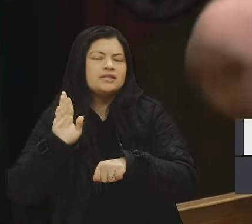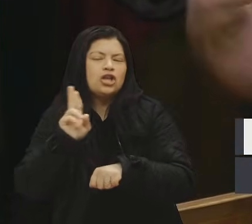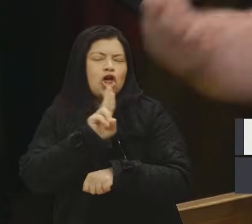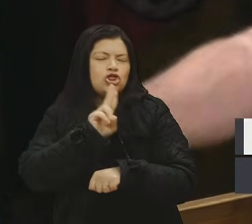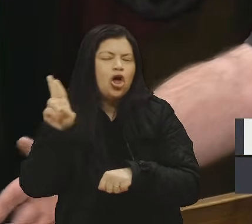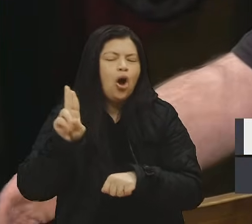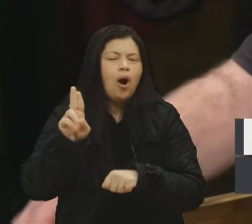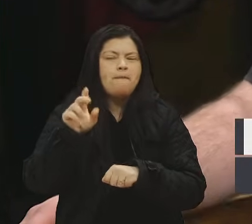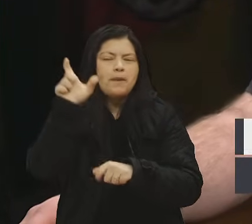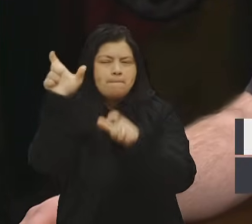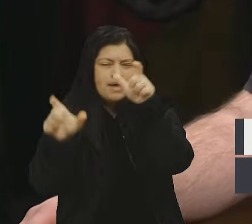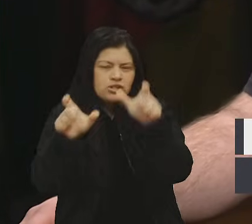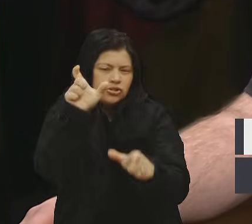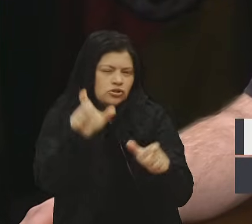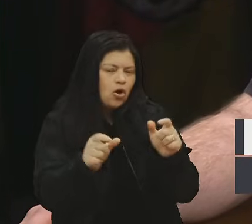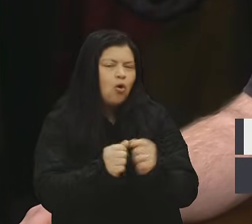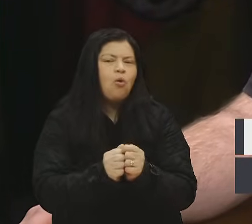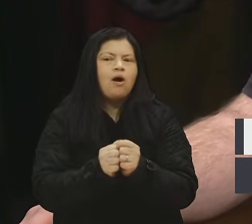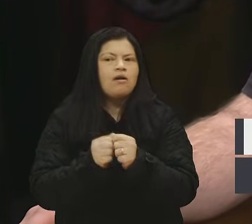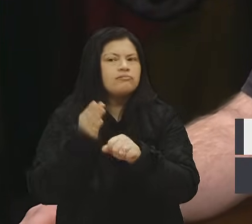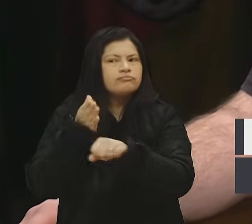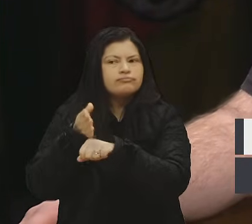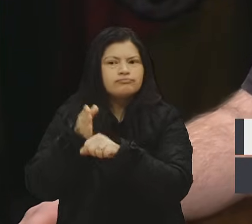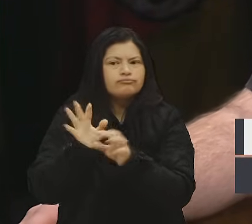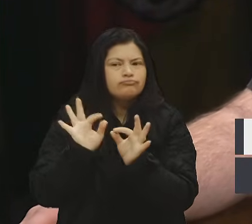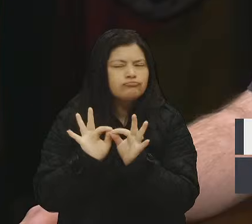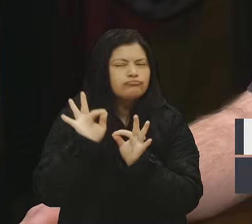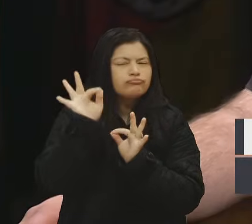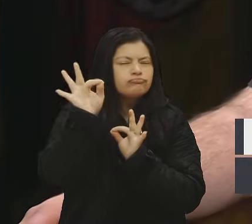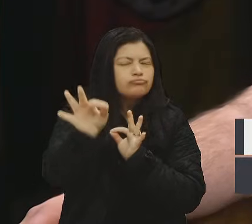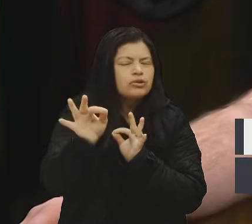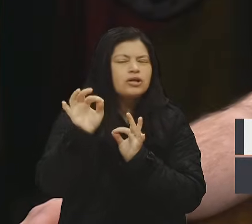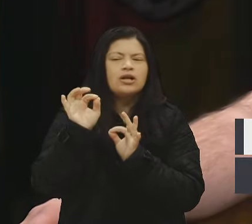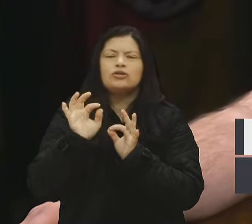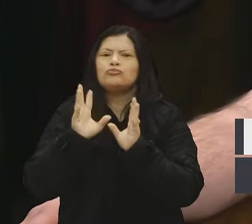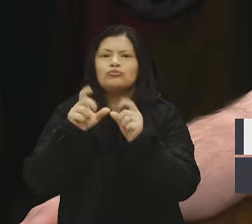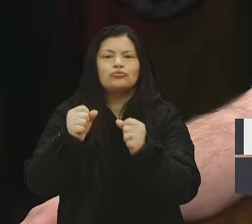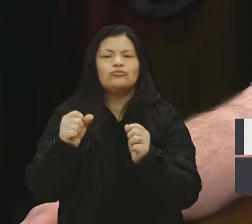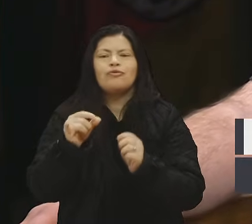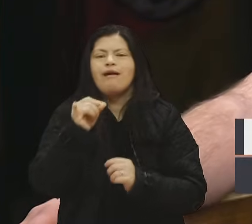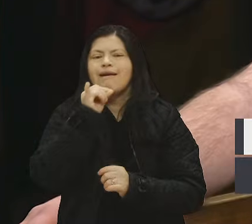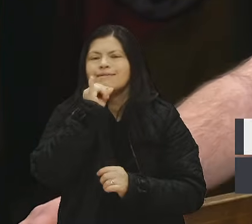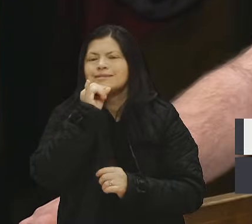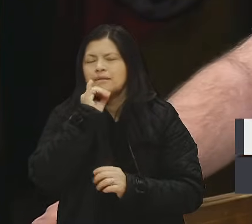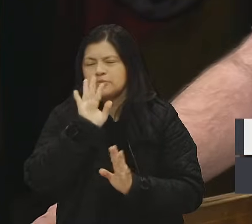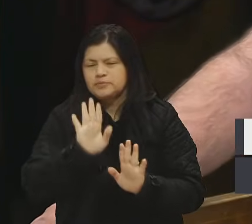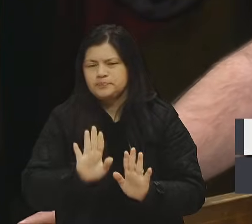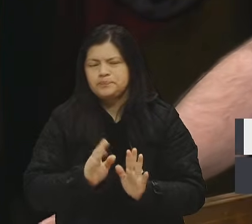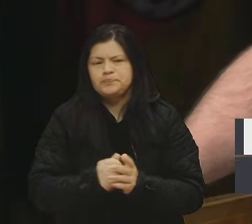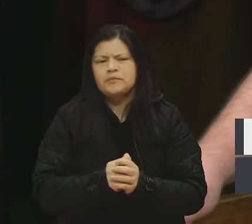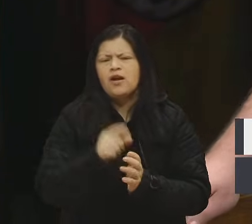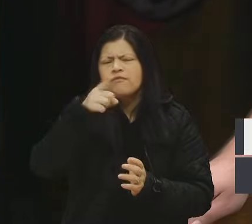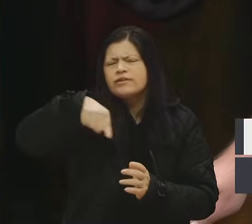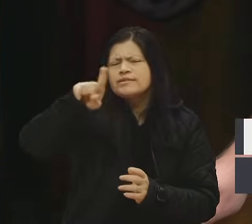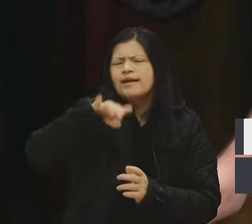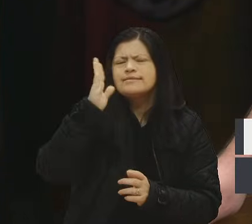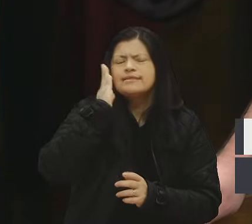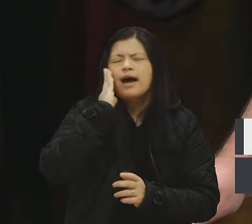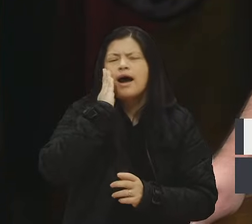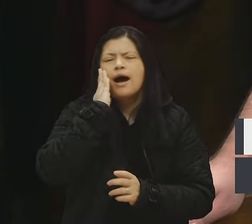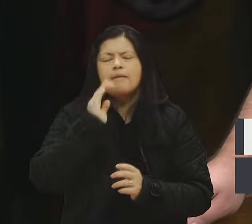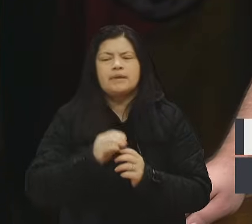interferir diretamente na parte pedagógica. Eu quero dar um outro exemplo. Vocês sabem que